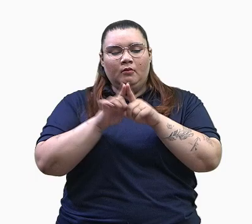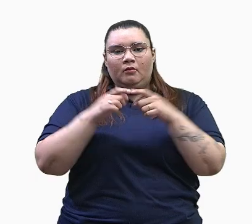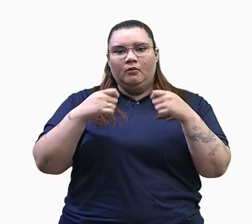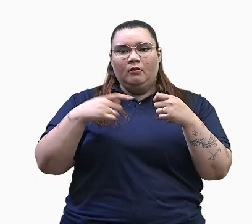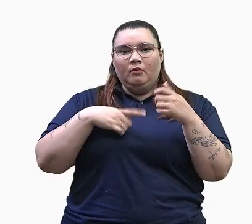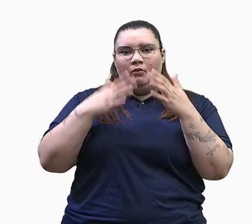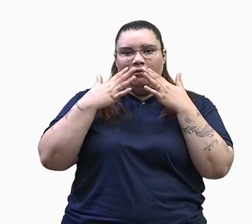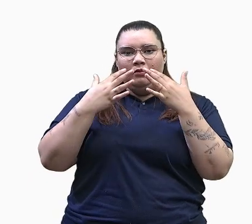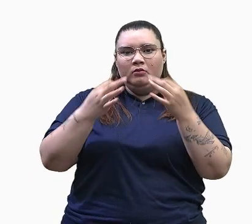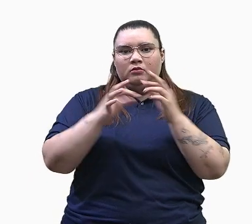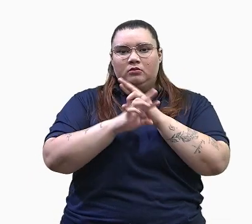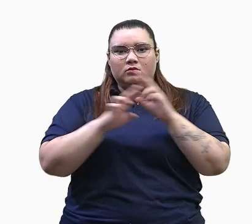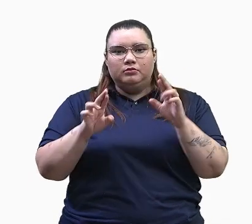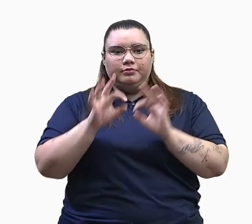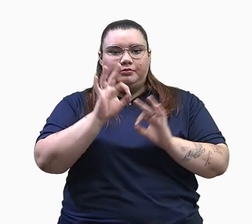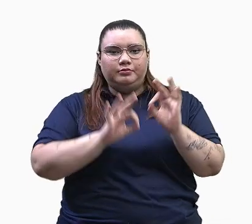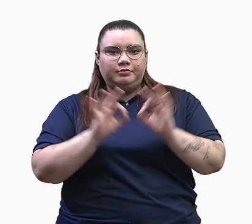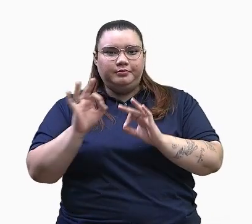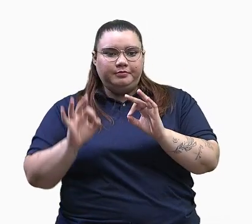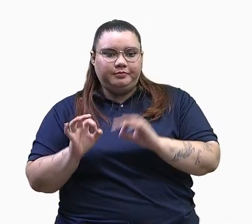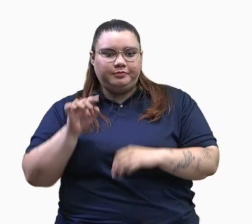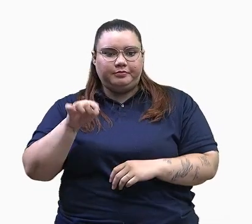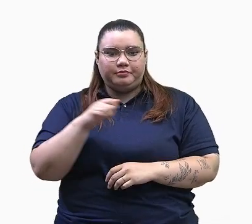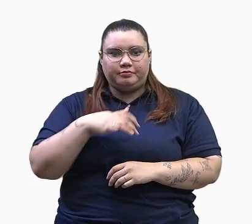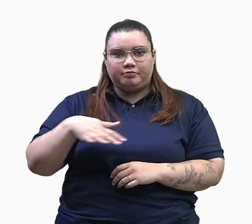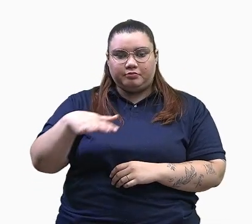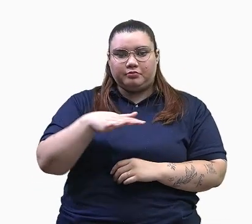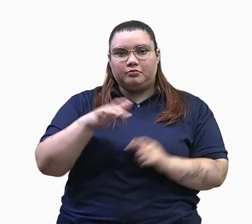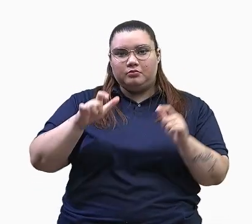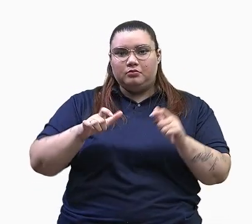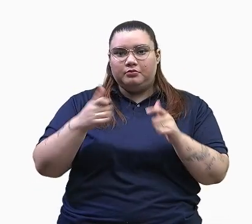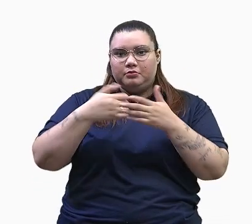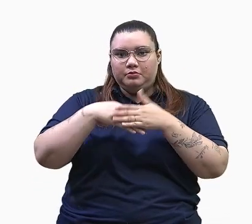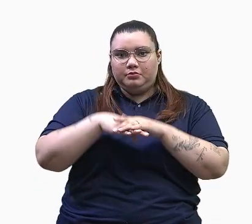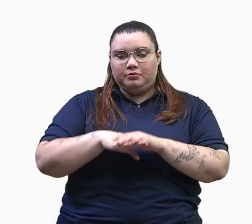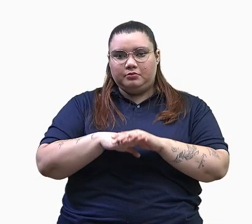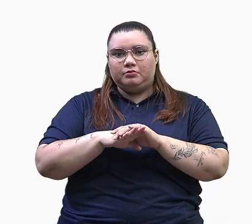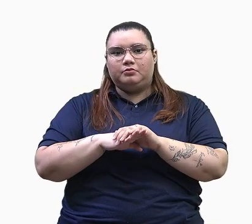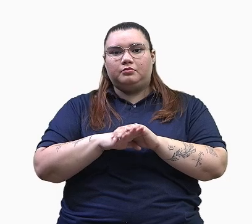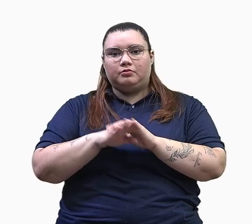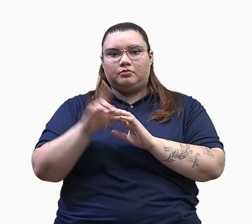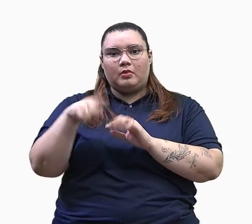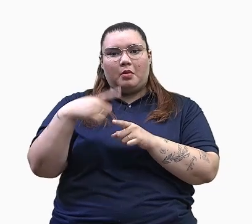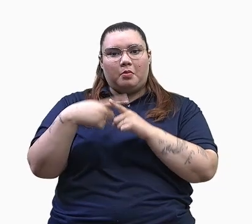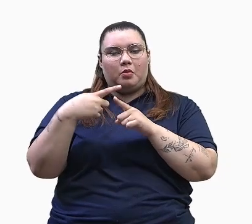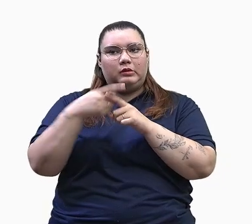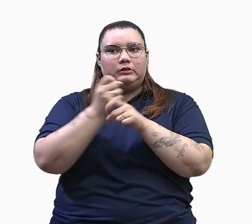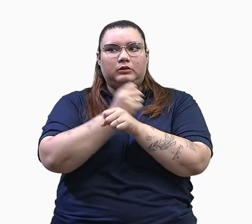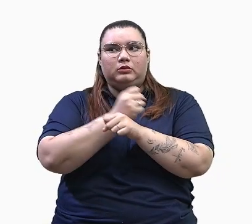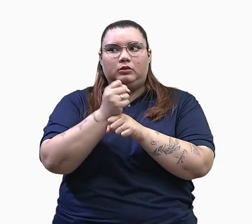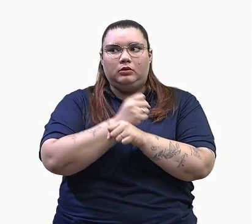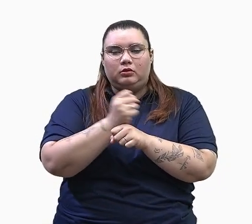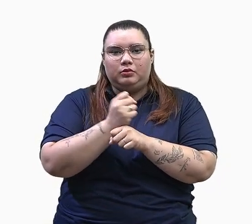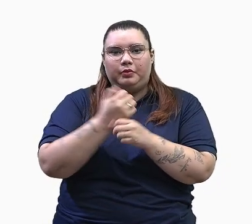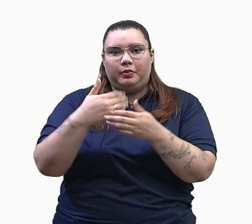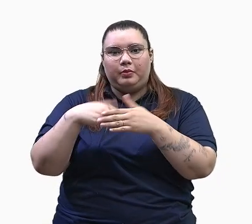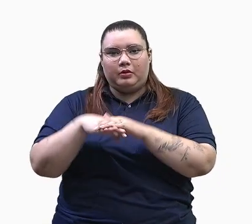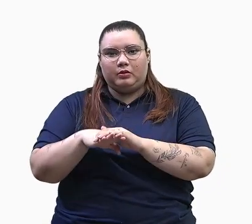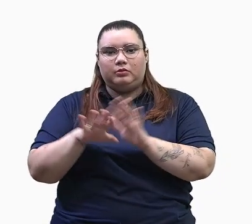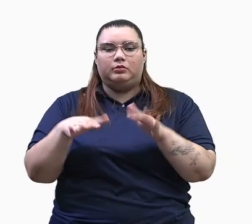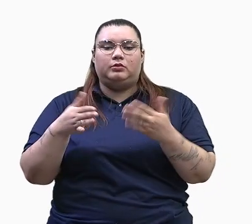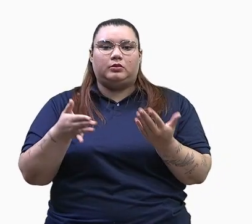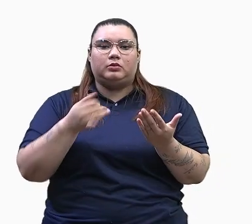relação ao planejamento desse armazenamento, né? Que vai ser ali por muito tempo. Então, aquilo ali, por exemplo,